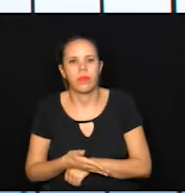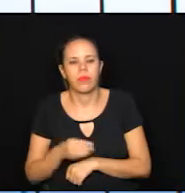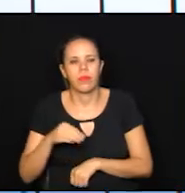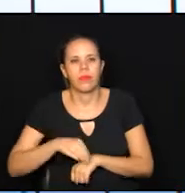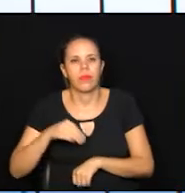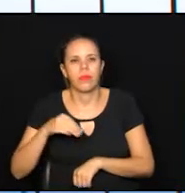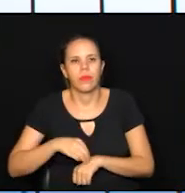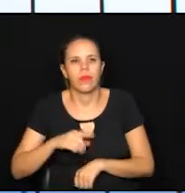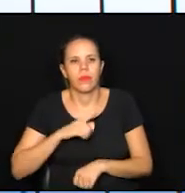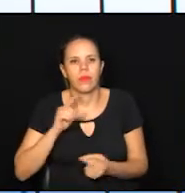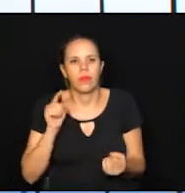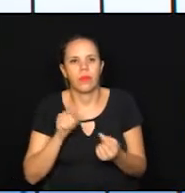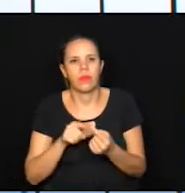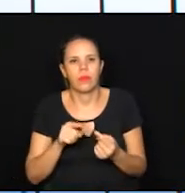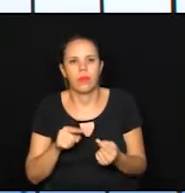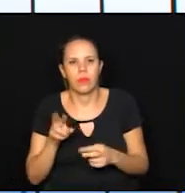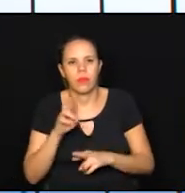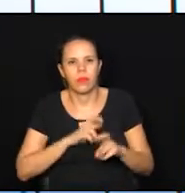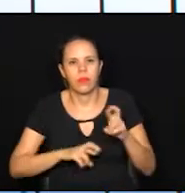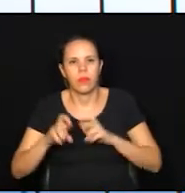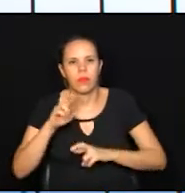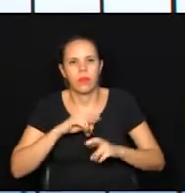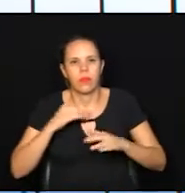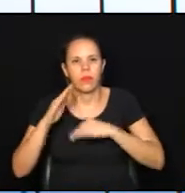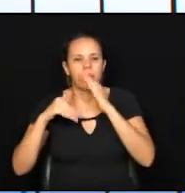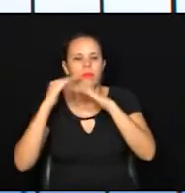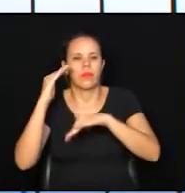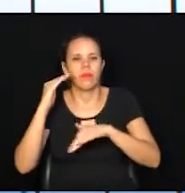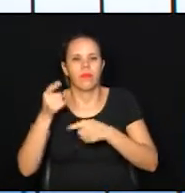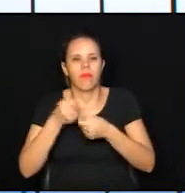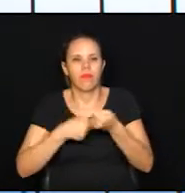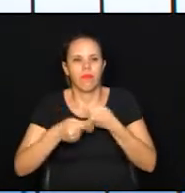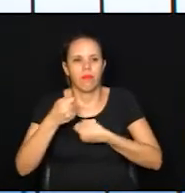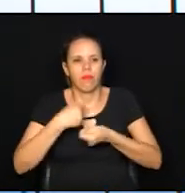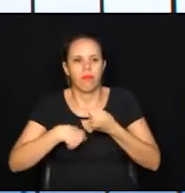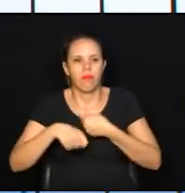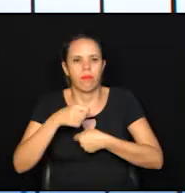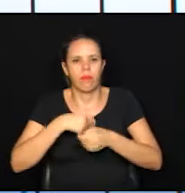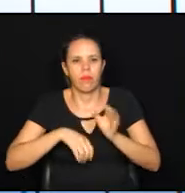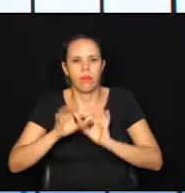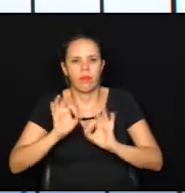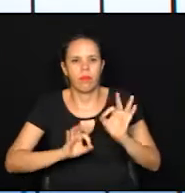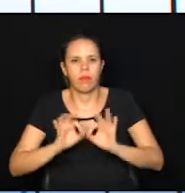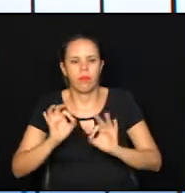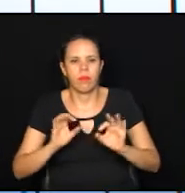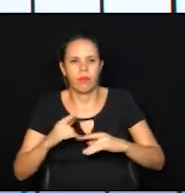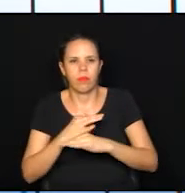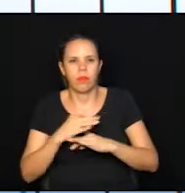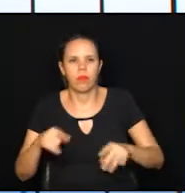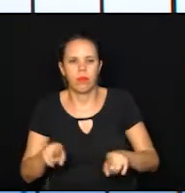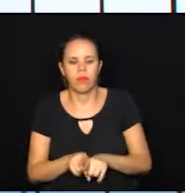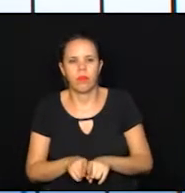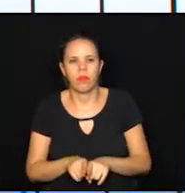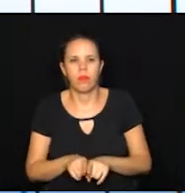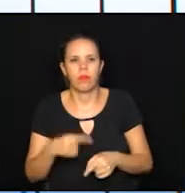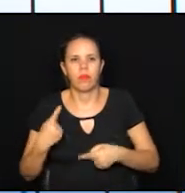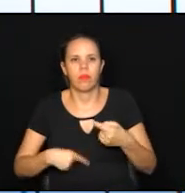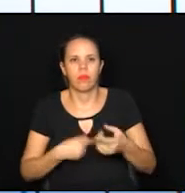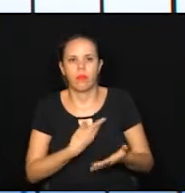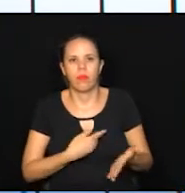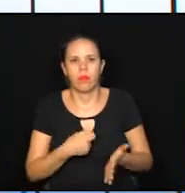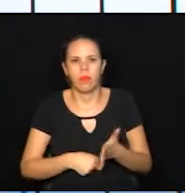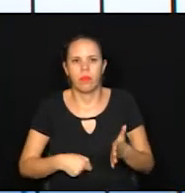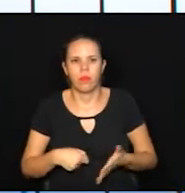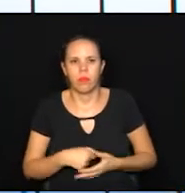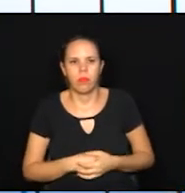membros e tem como objetivo analisar o desenvolvimento econômico, o planejamento urbânico e as políticas públicas para